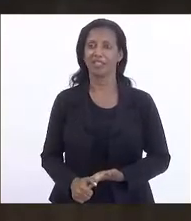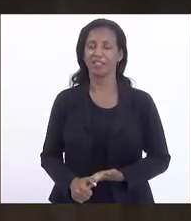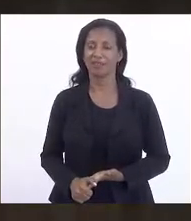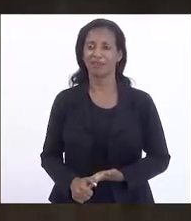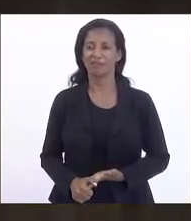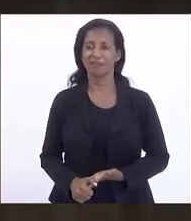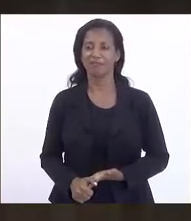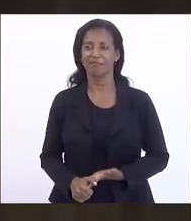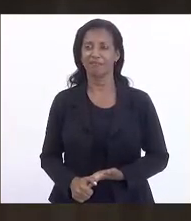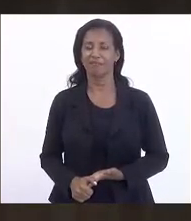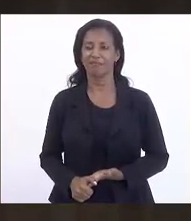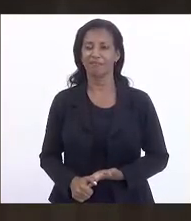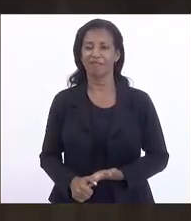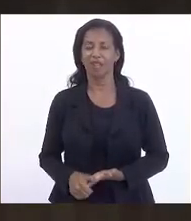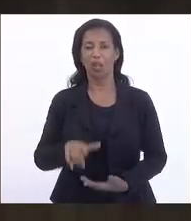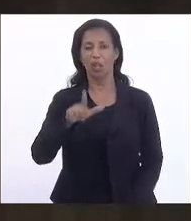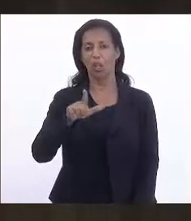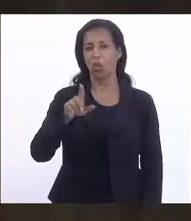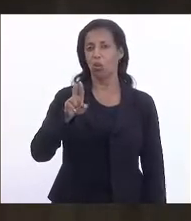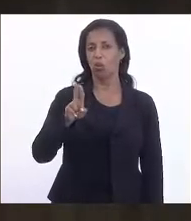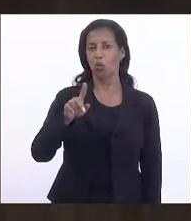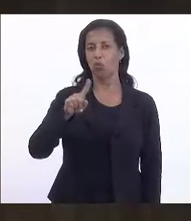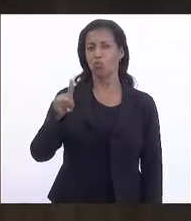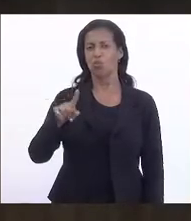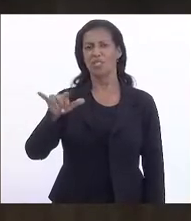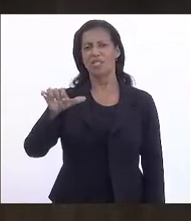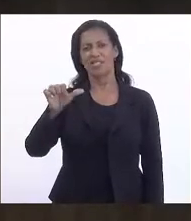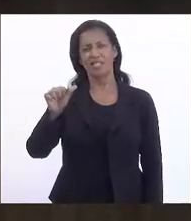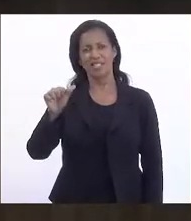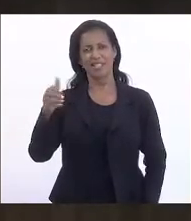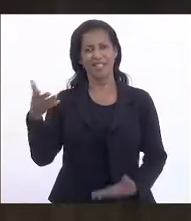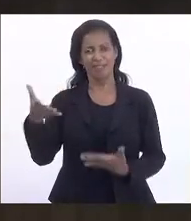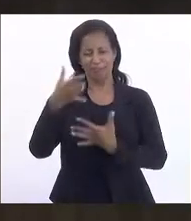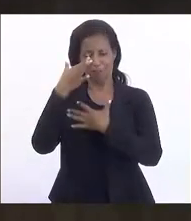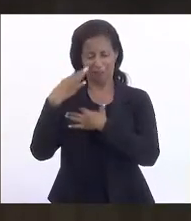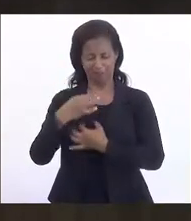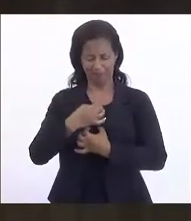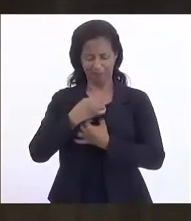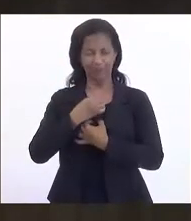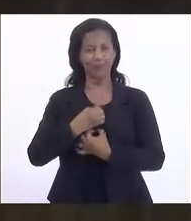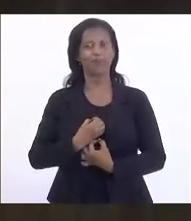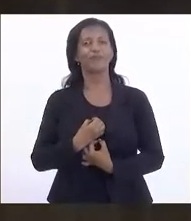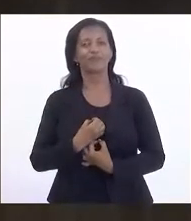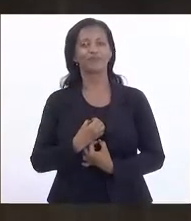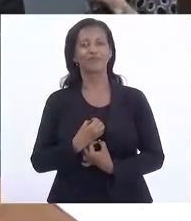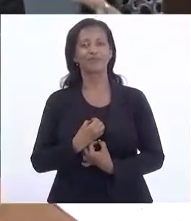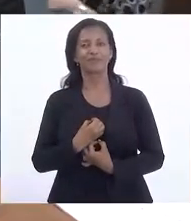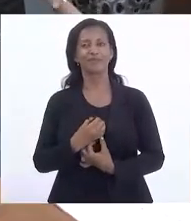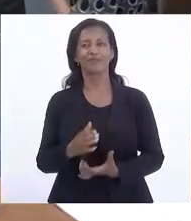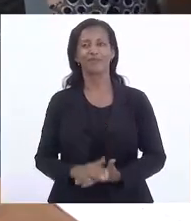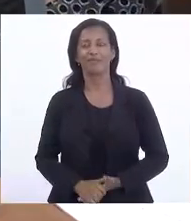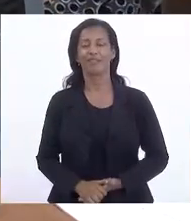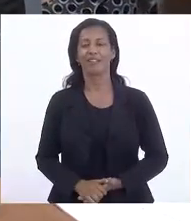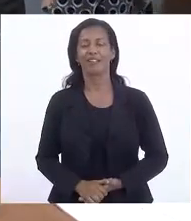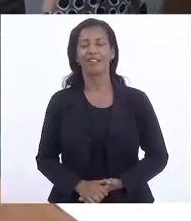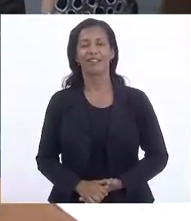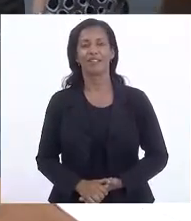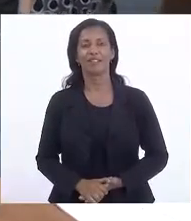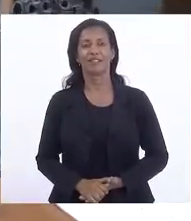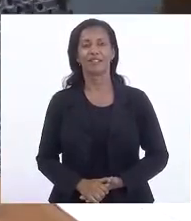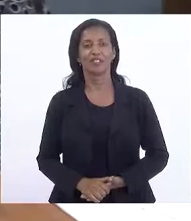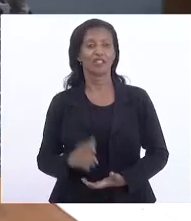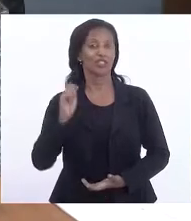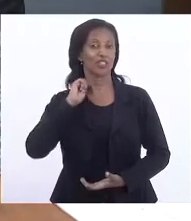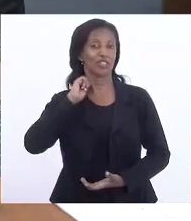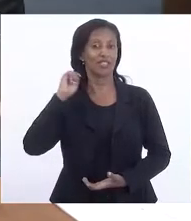a jornalista Luzia, e que foi homenageada com a medalha... Luzia Lacerda, obrigado, deputado Luiz Paulo. Foi homenageada com a medalha